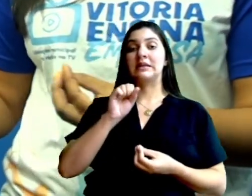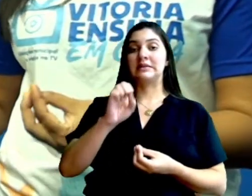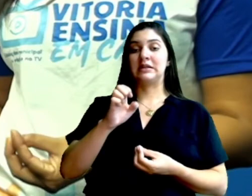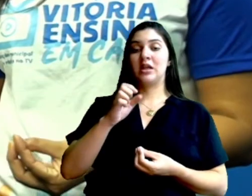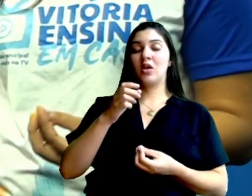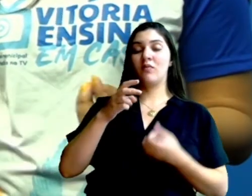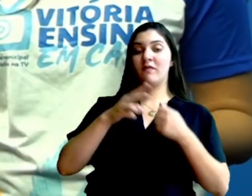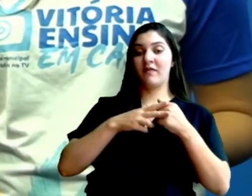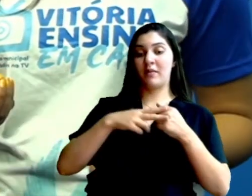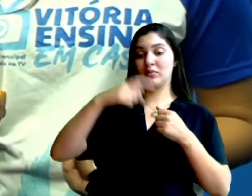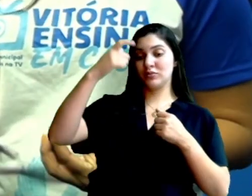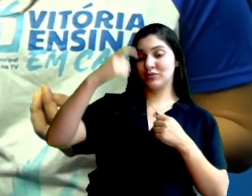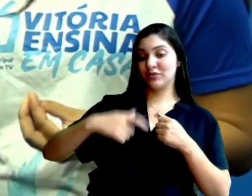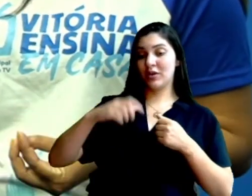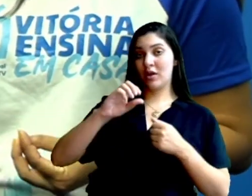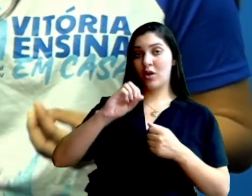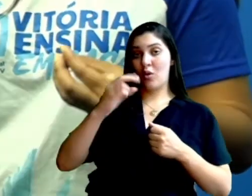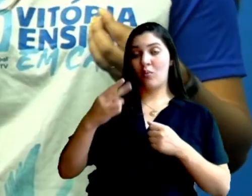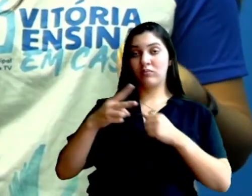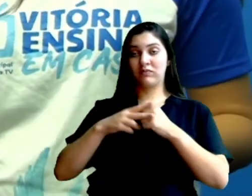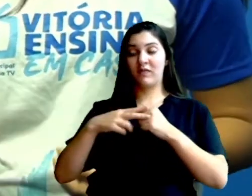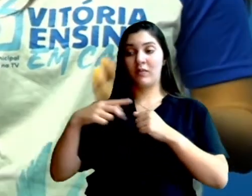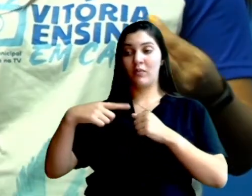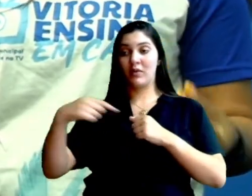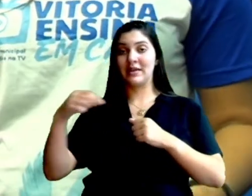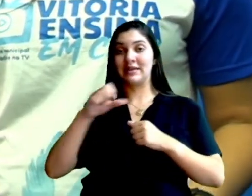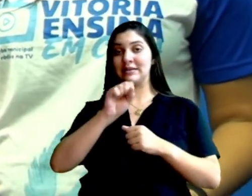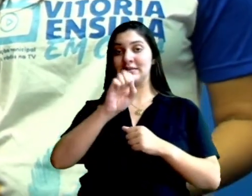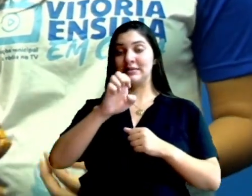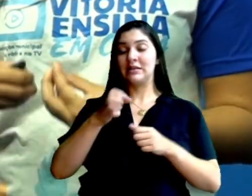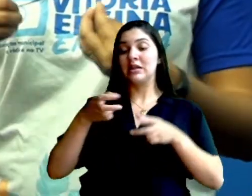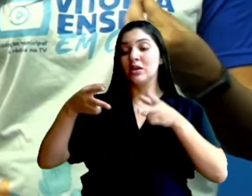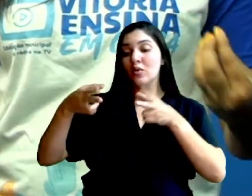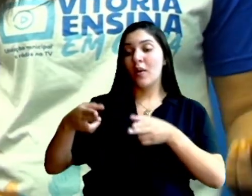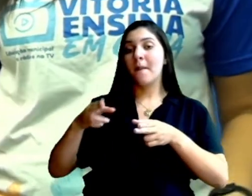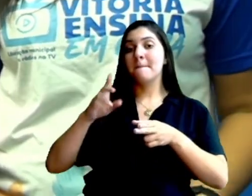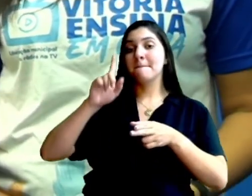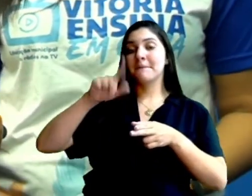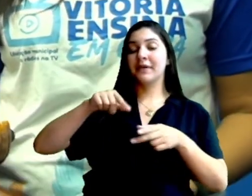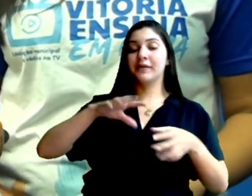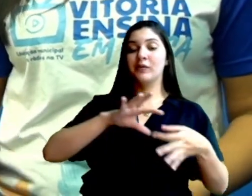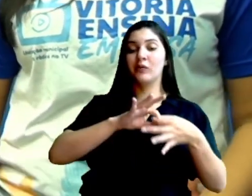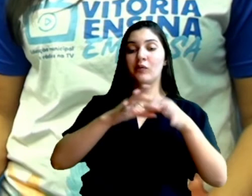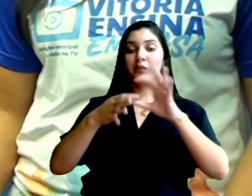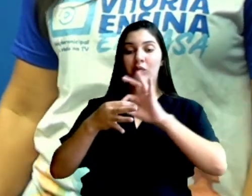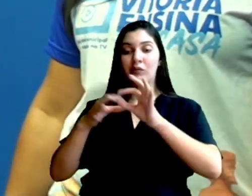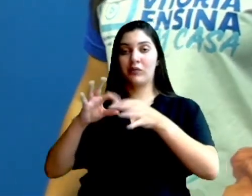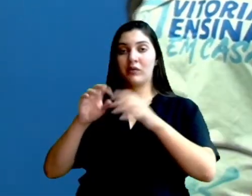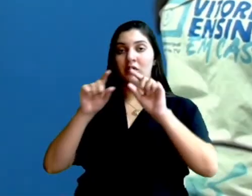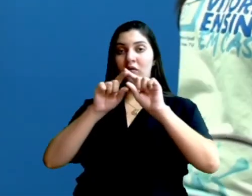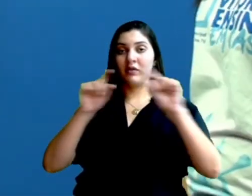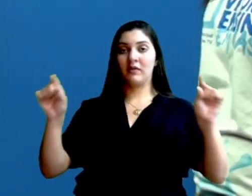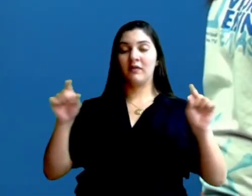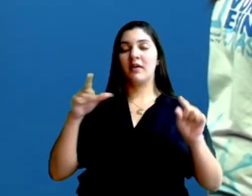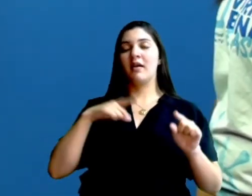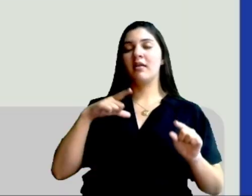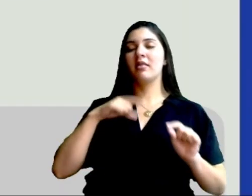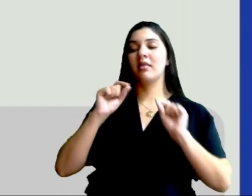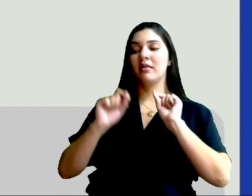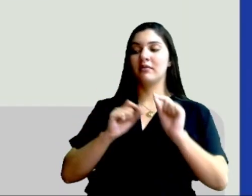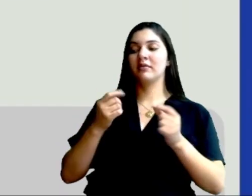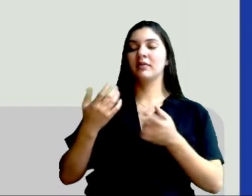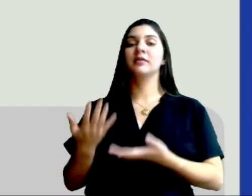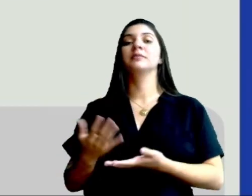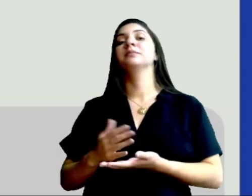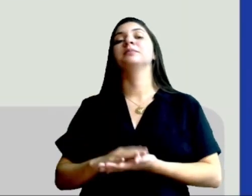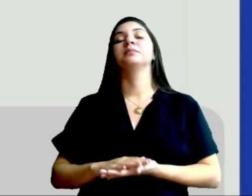ou é o verbo ir, se eles vão estar iguais? Pelo contexto da frase, tá certo? Aí a gente tem, ó,